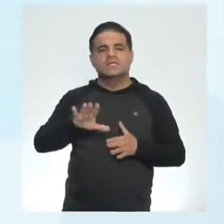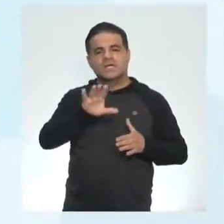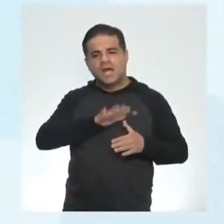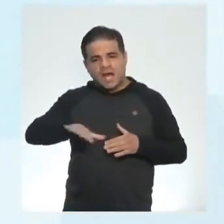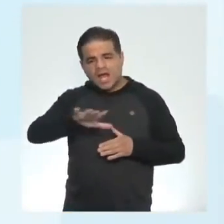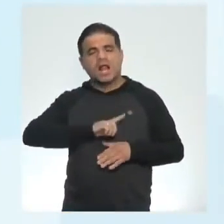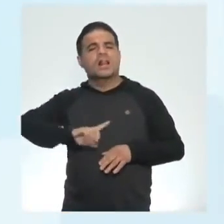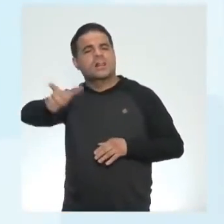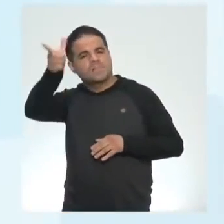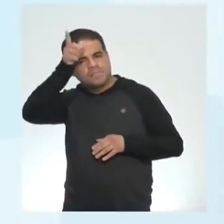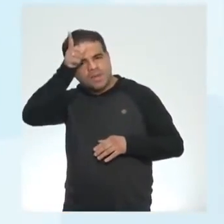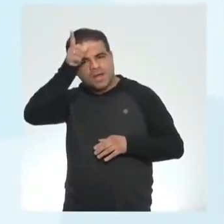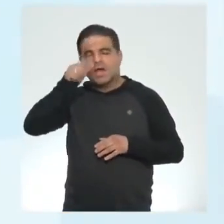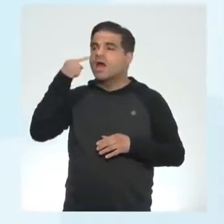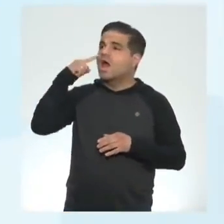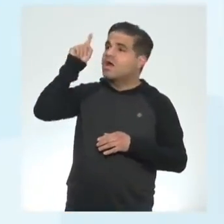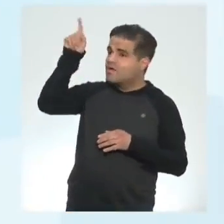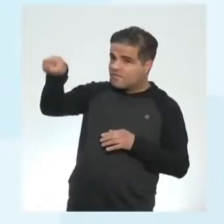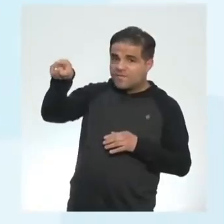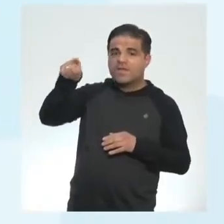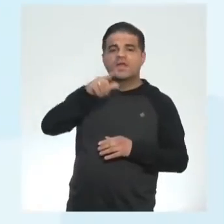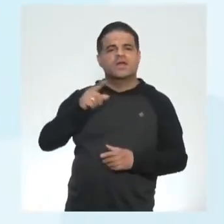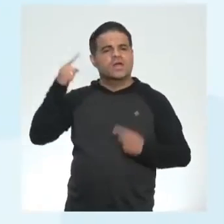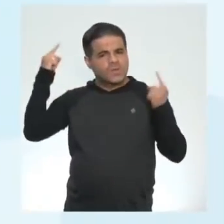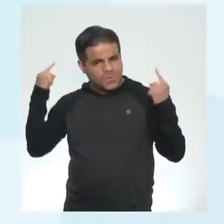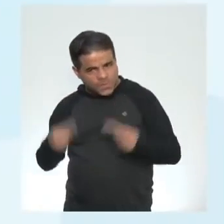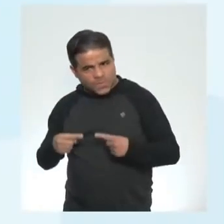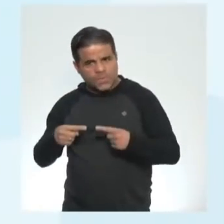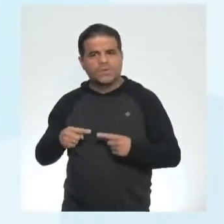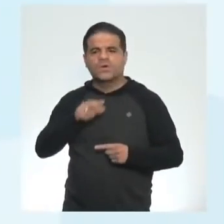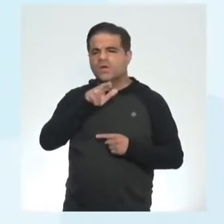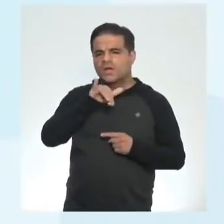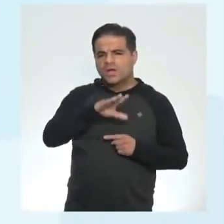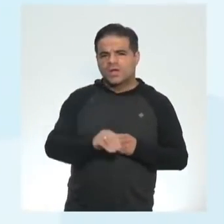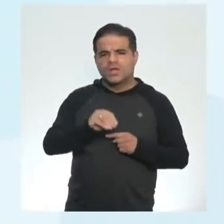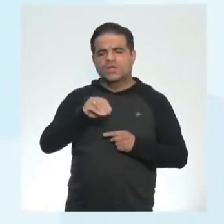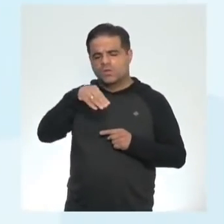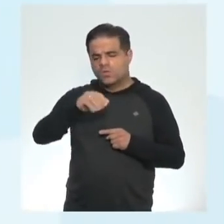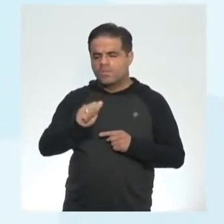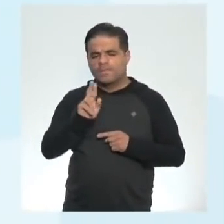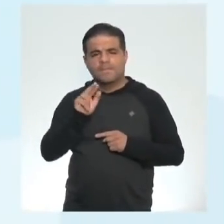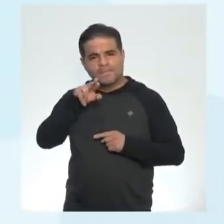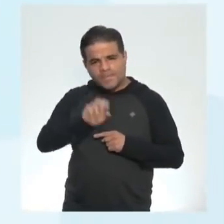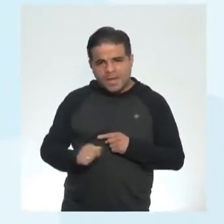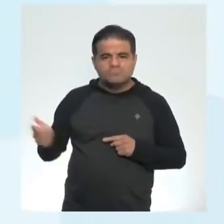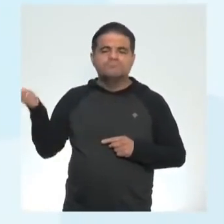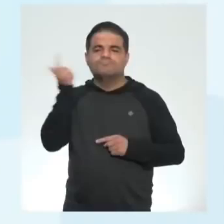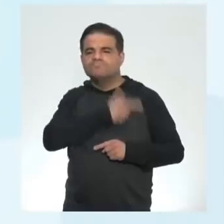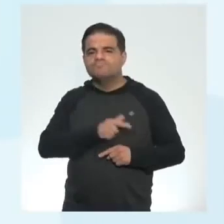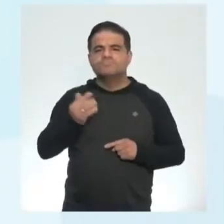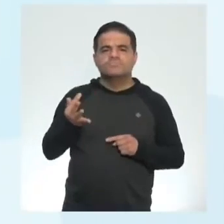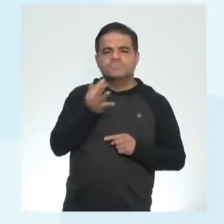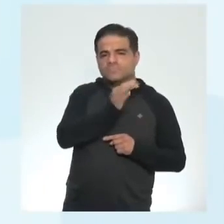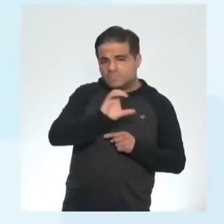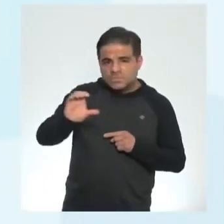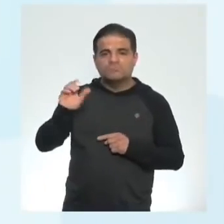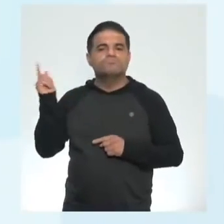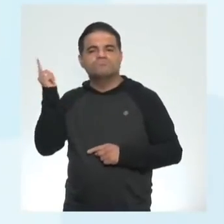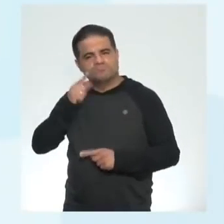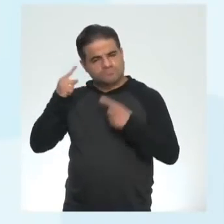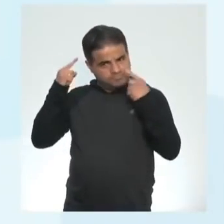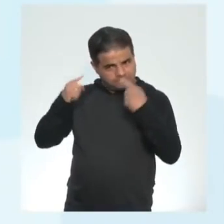trincheira alemã. Aí, na Batalha do rio Marne, os franceses conseguem fazer com que os